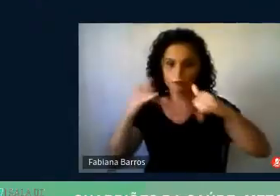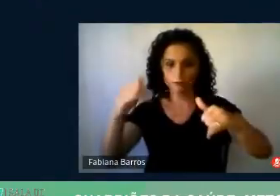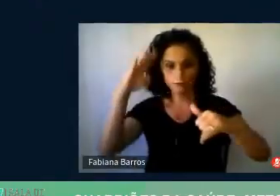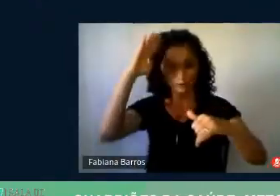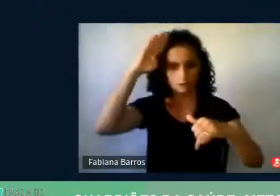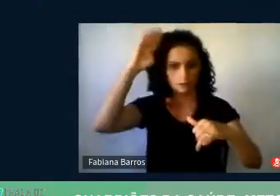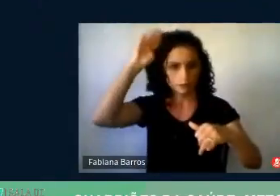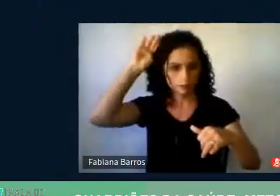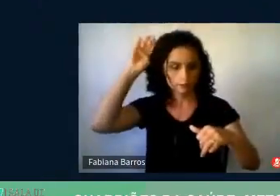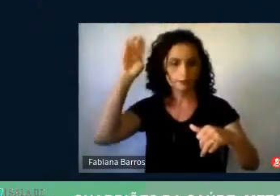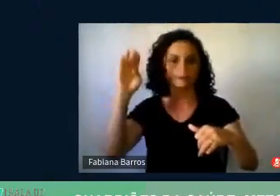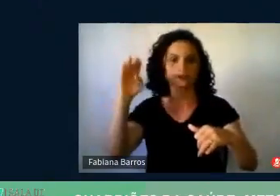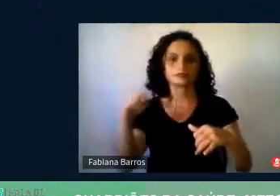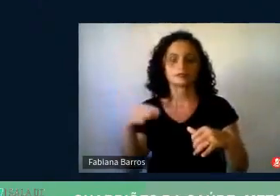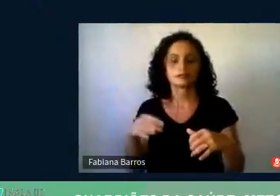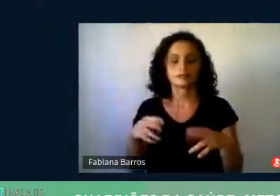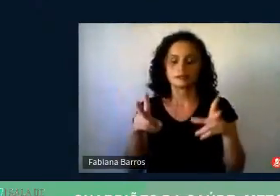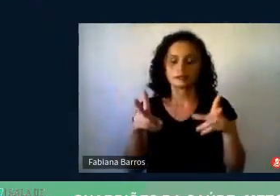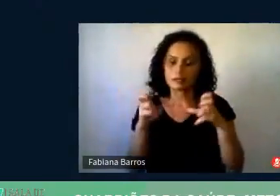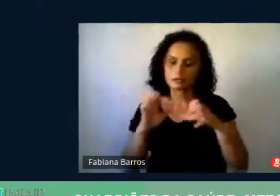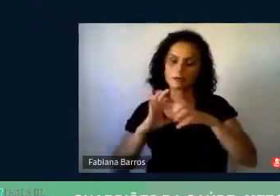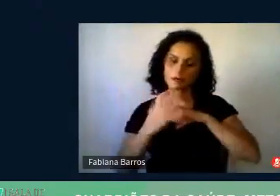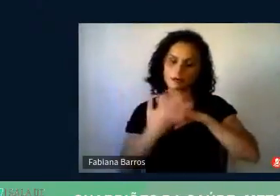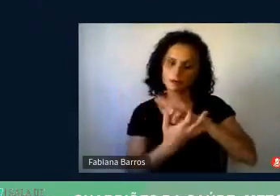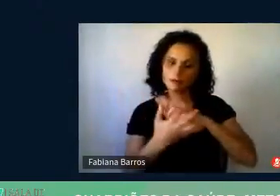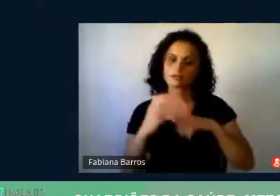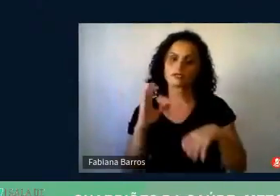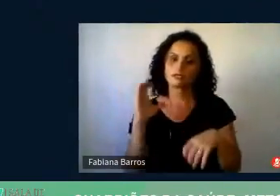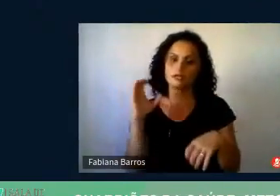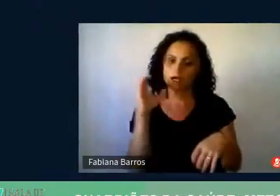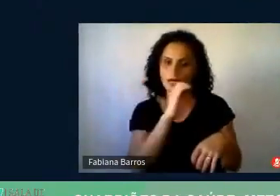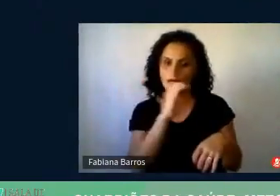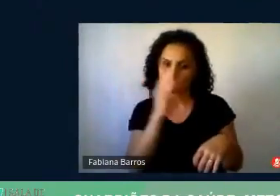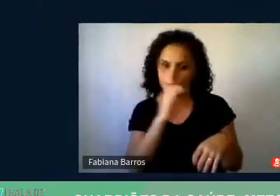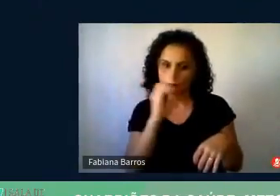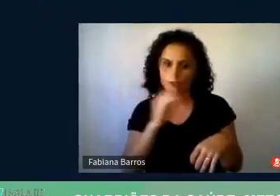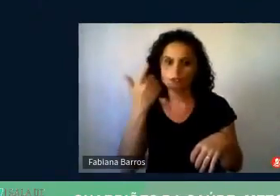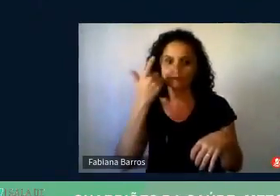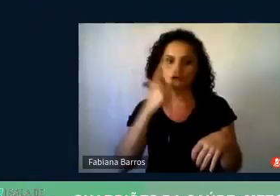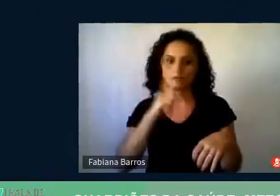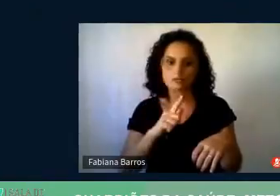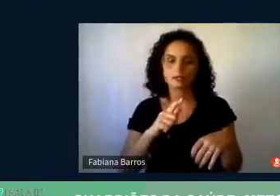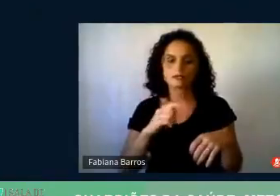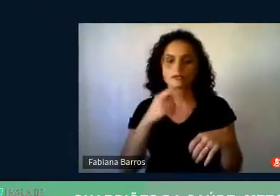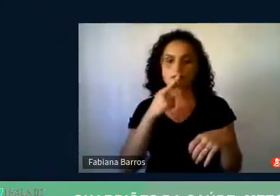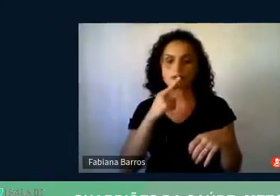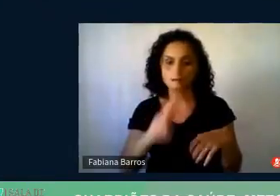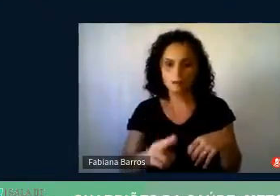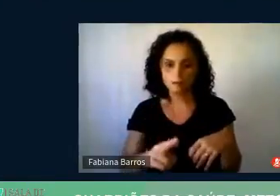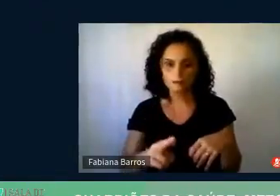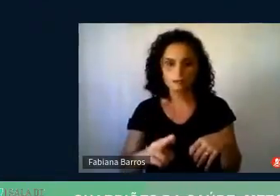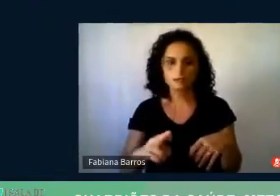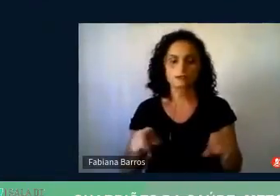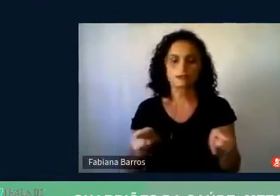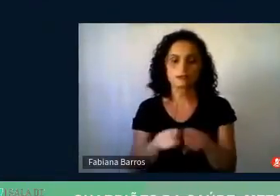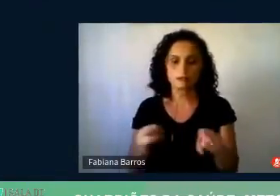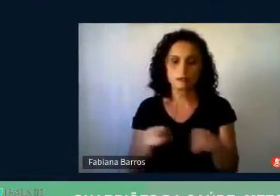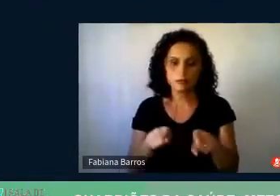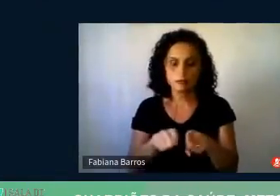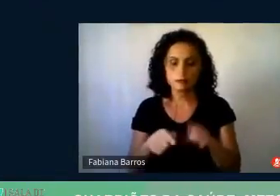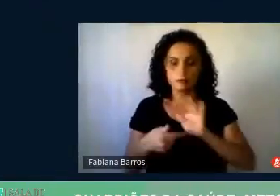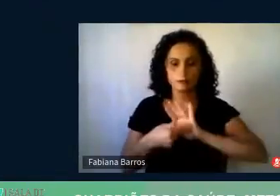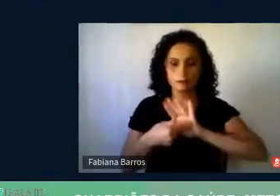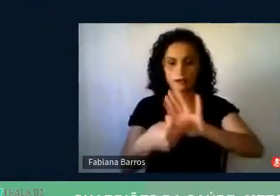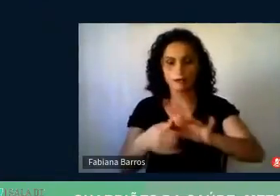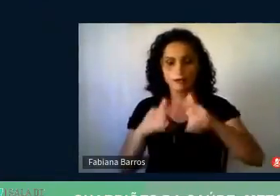perguntas e a gente rapidamente responde e tenta desbaratar essa cadeia de fake news que envolve interesses políticos e econômicos, mas que, em geral,